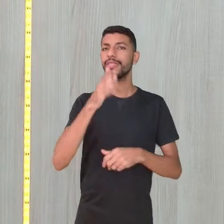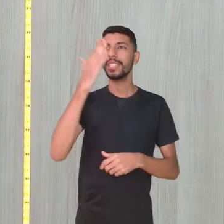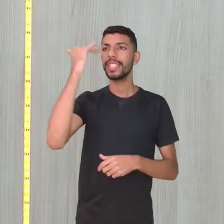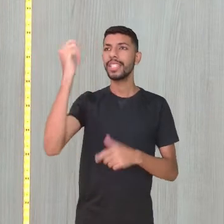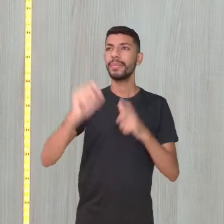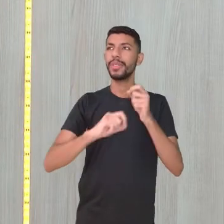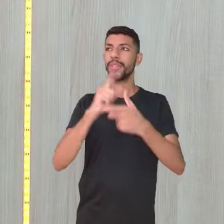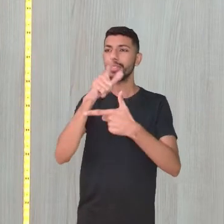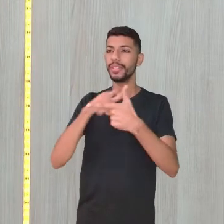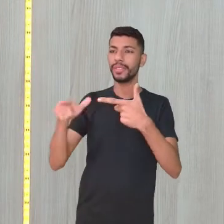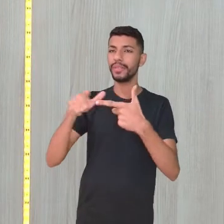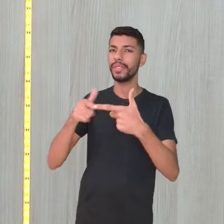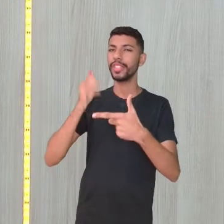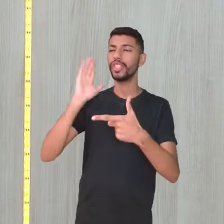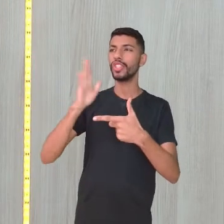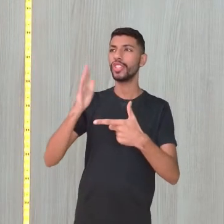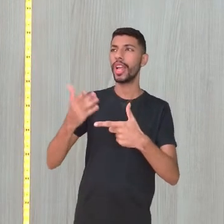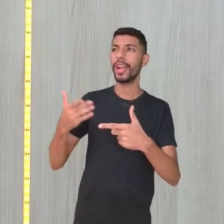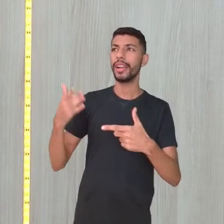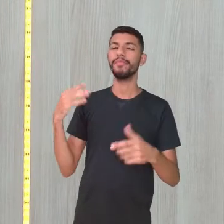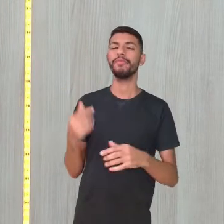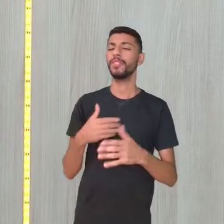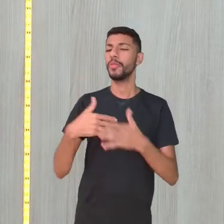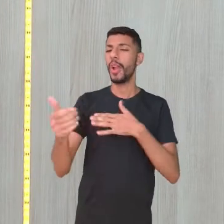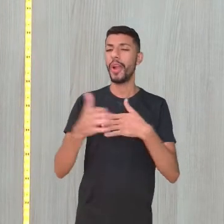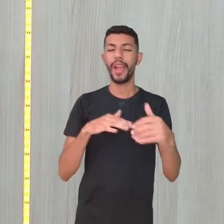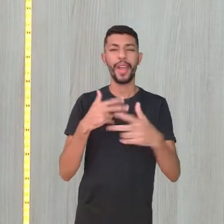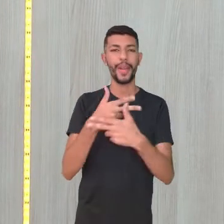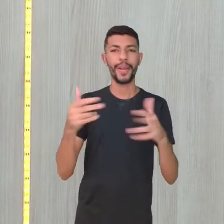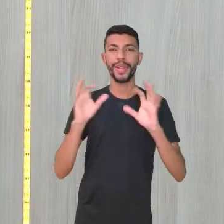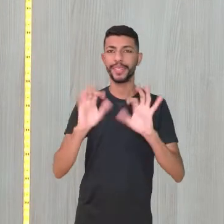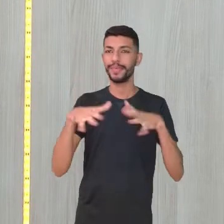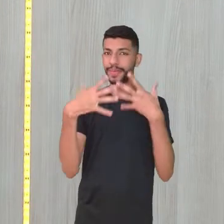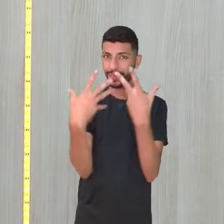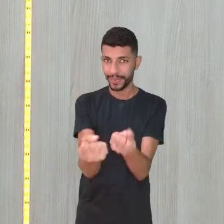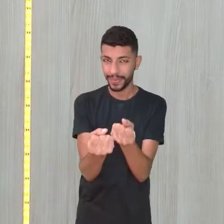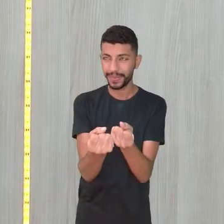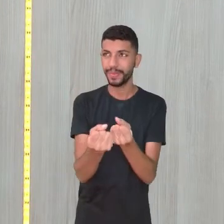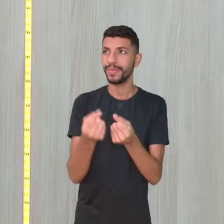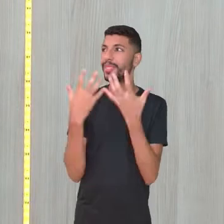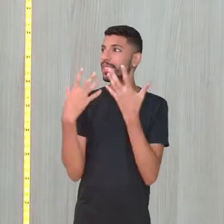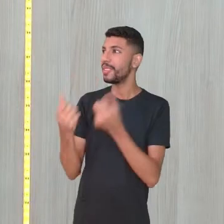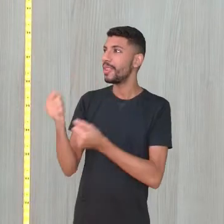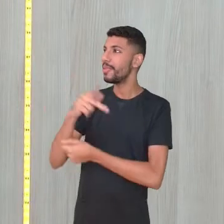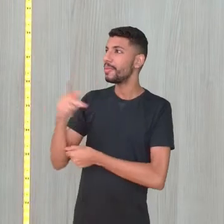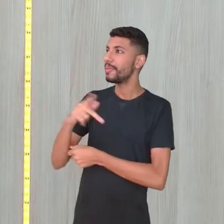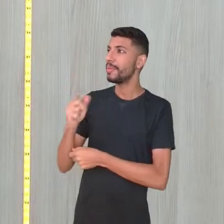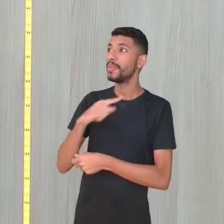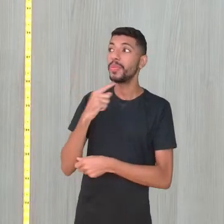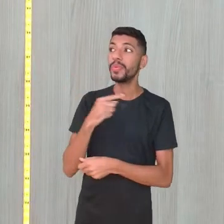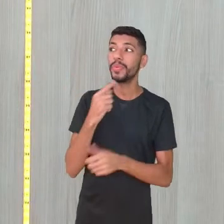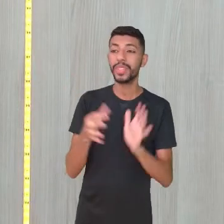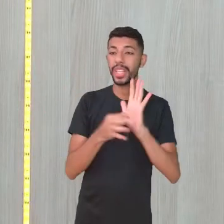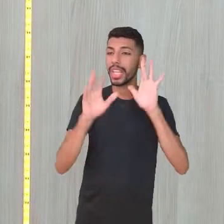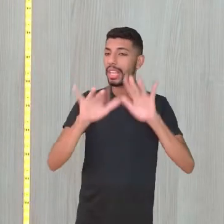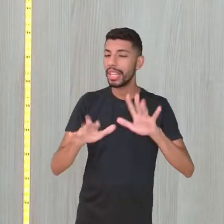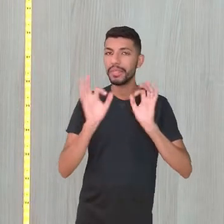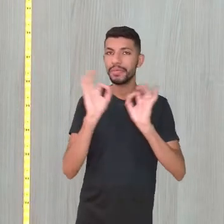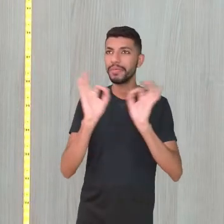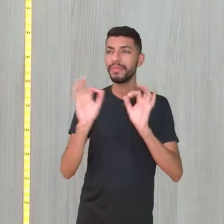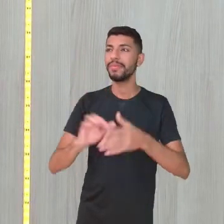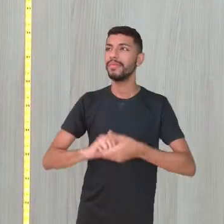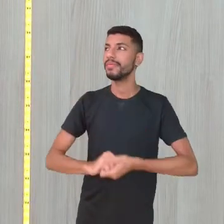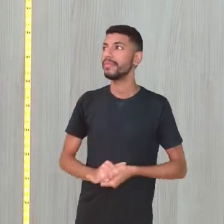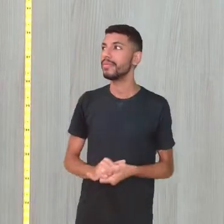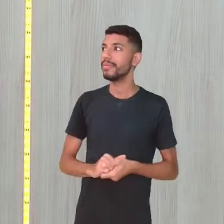dividir automaticamente qualquer coisa, tá? Então vamos lá. Vamos lá, Pedro. Ninguém no chat ainda, viu? Tá todo